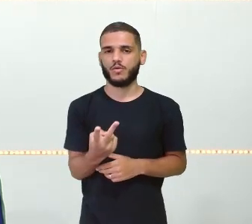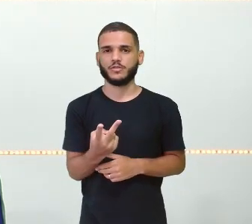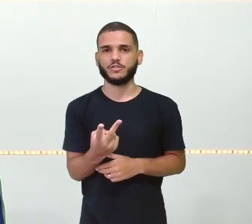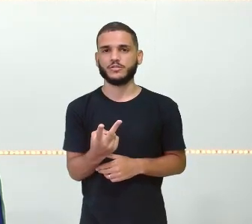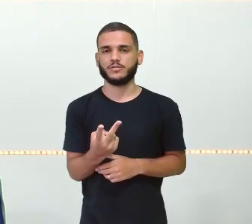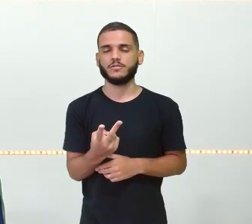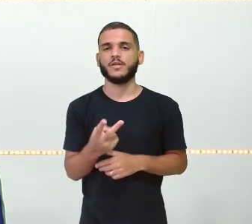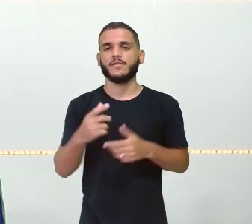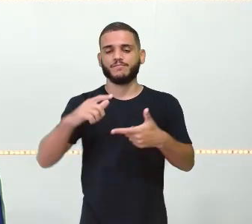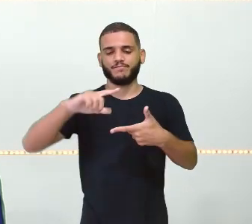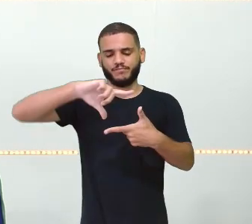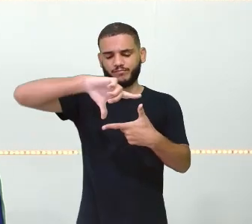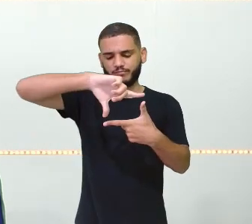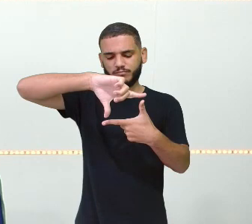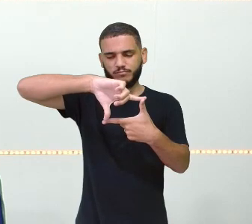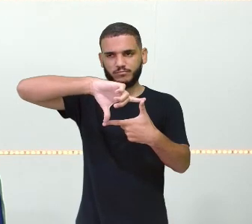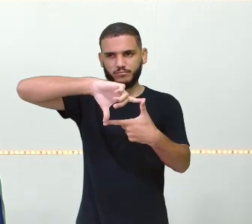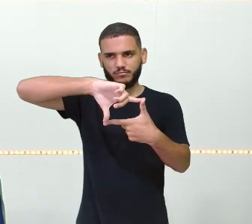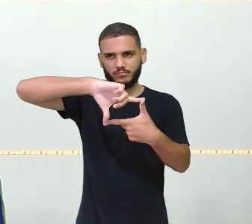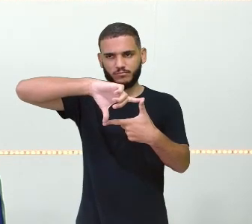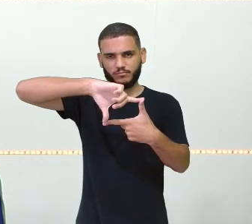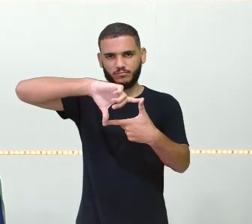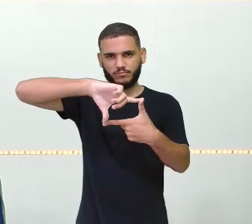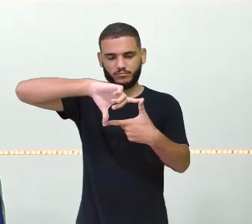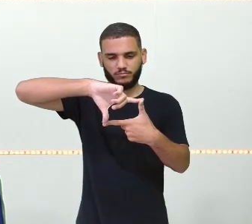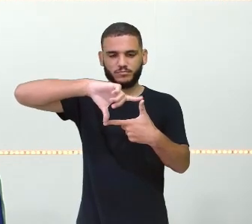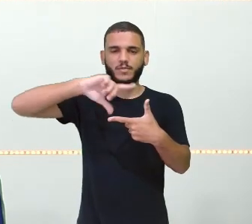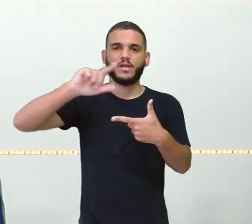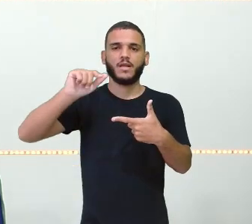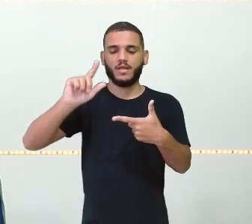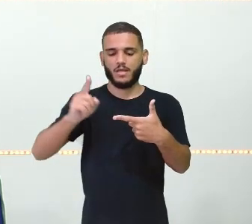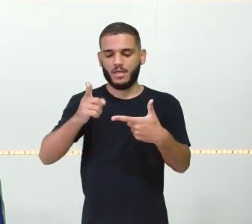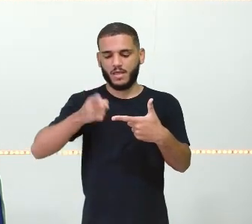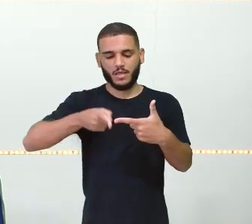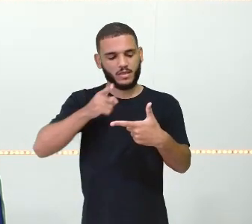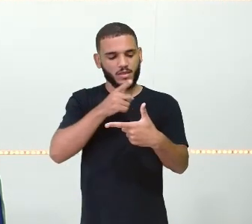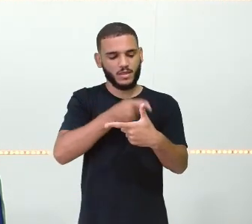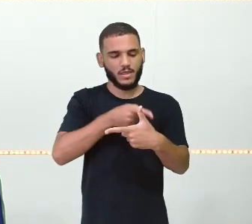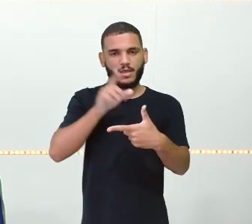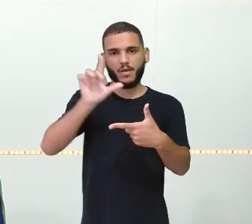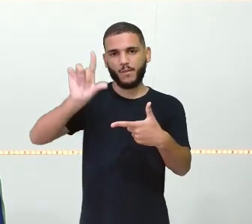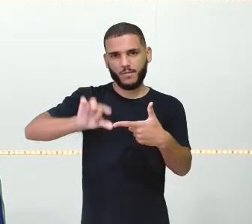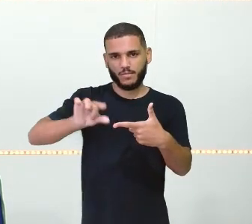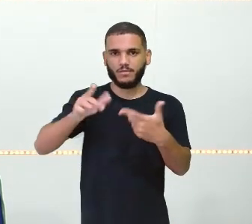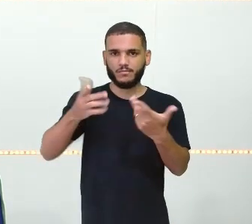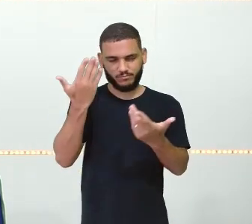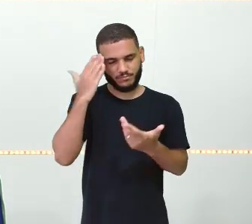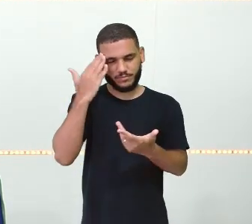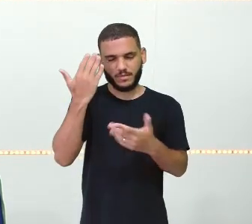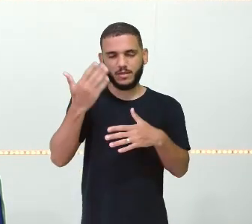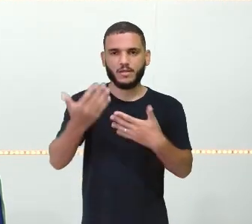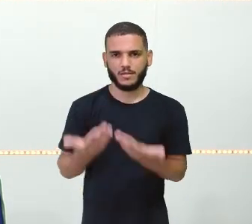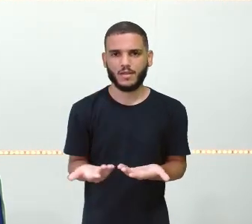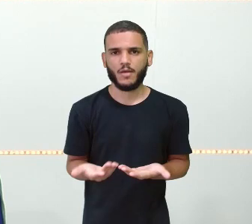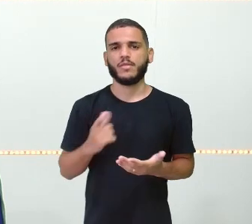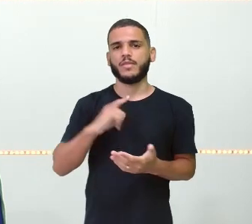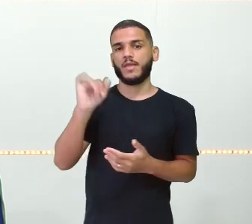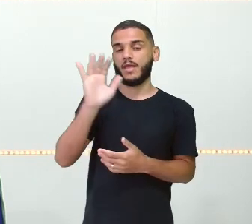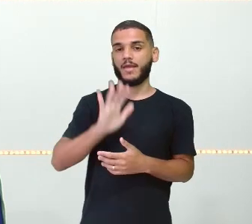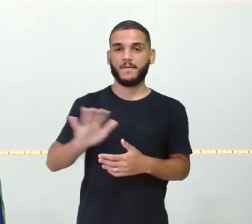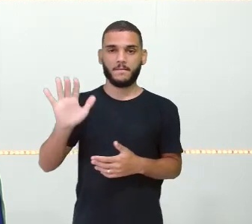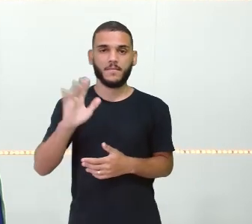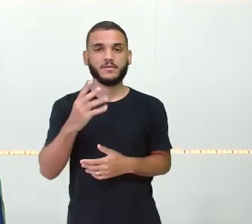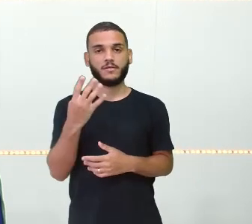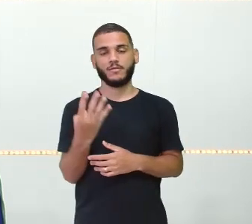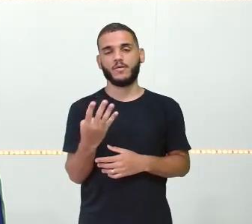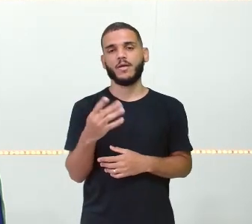aqui maiores e 2 lados paralelos aqui menores. Estão vendo? Então, a figura 4